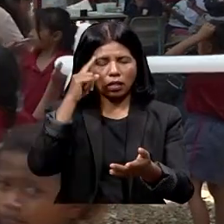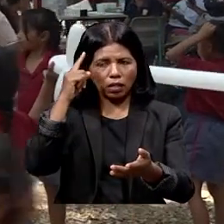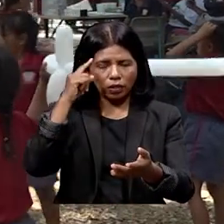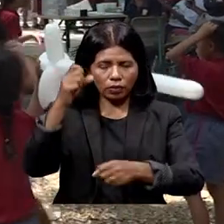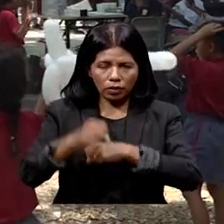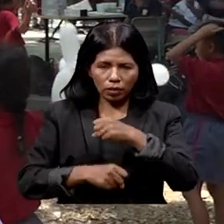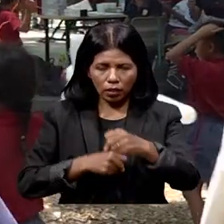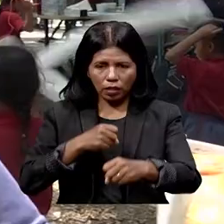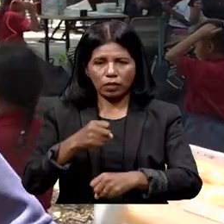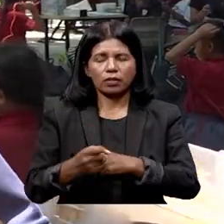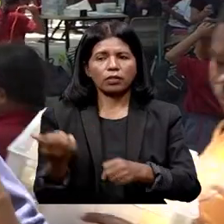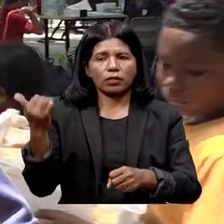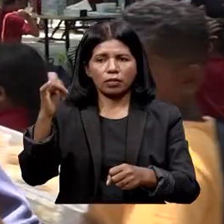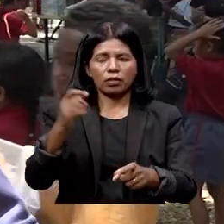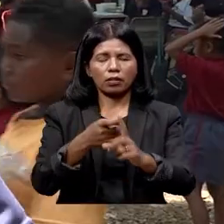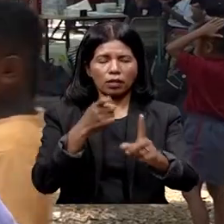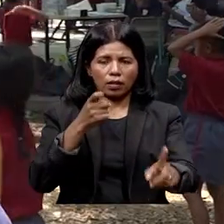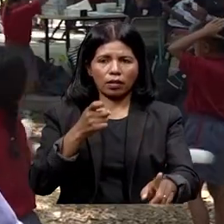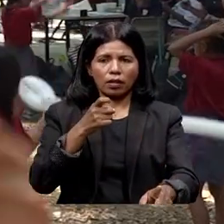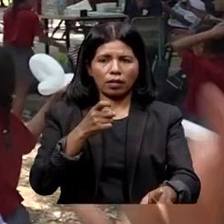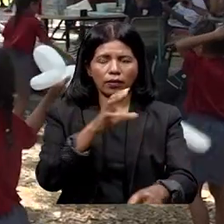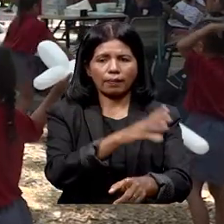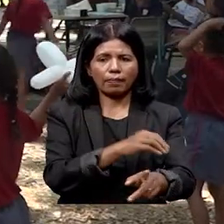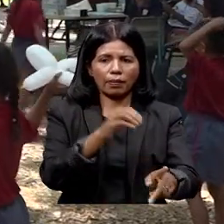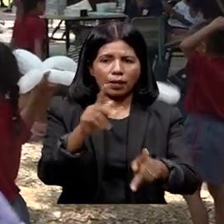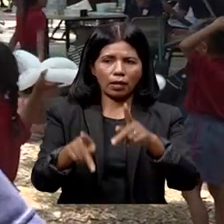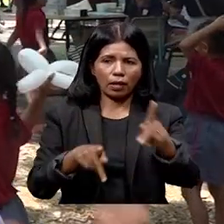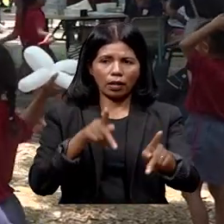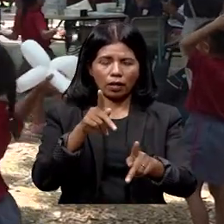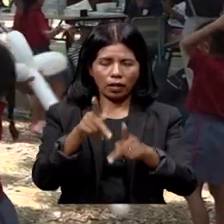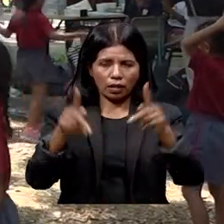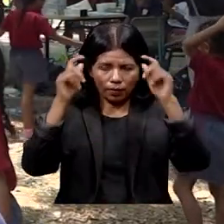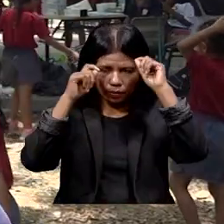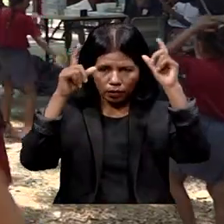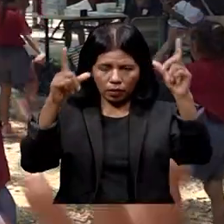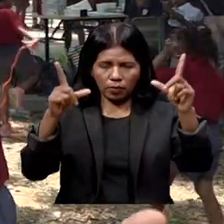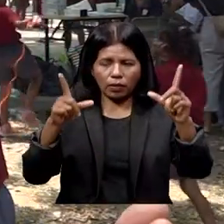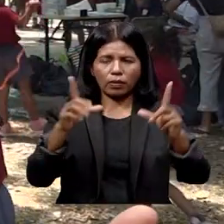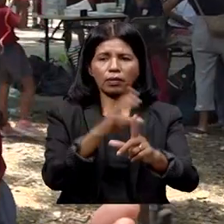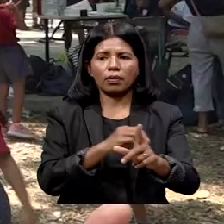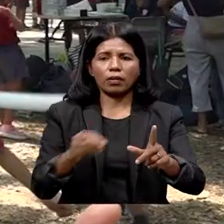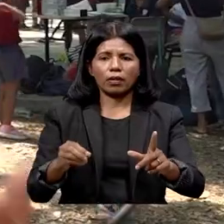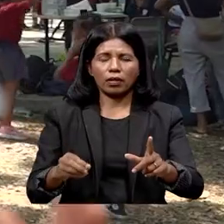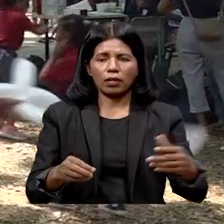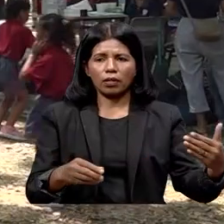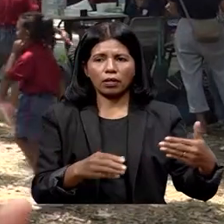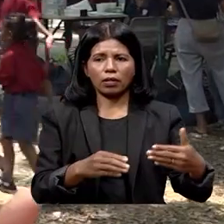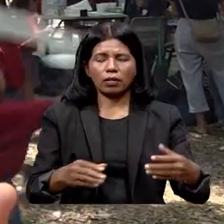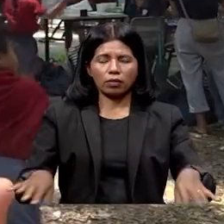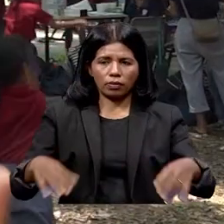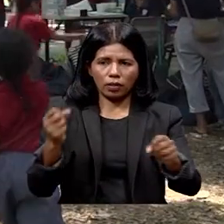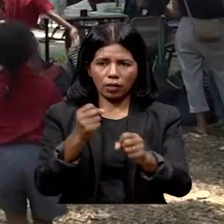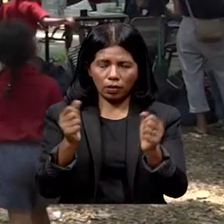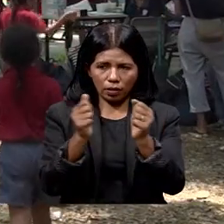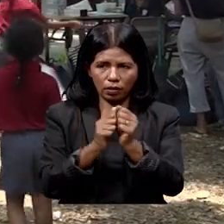sacrificial sacrificial ne be no emma Timor o Lele luta